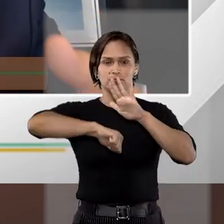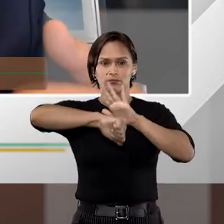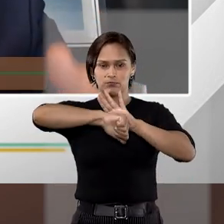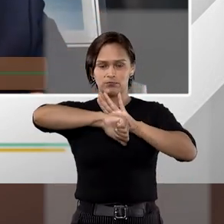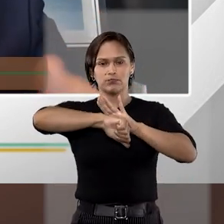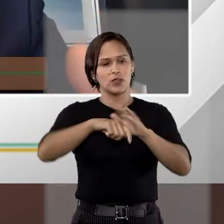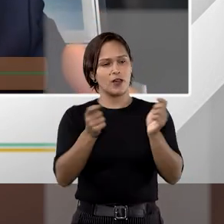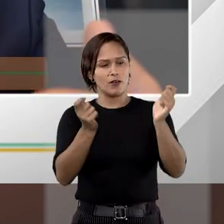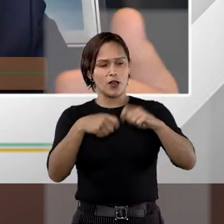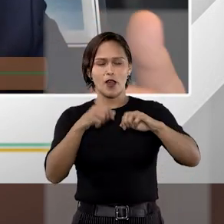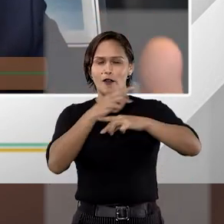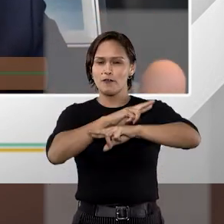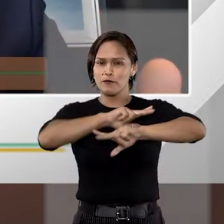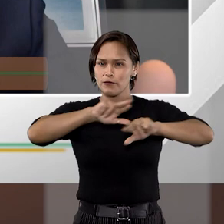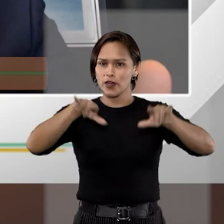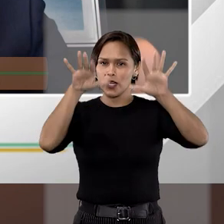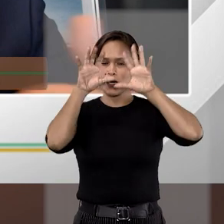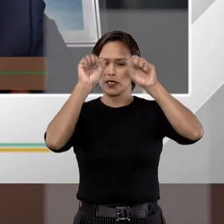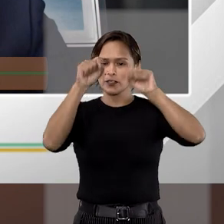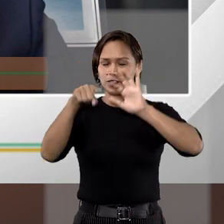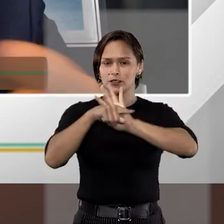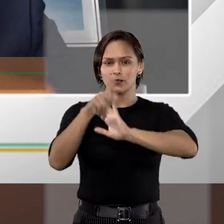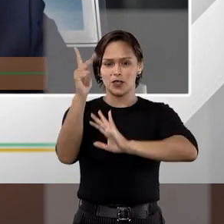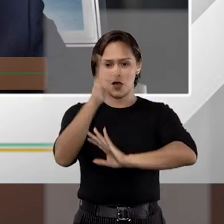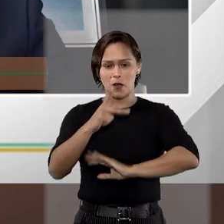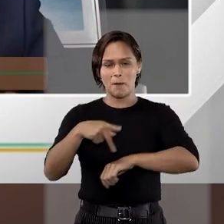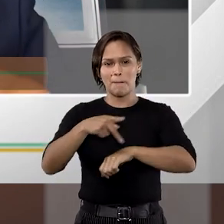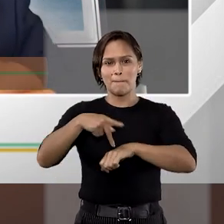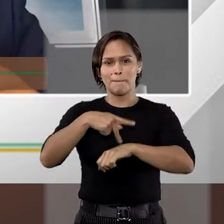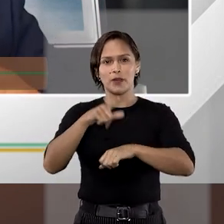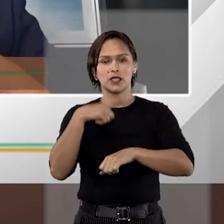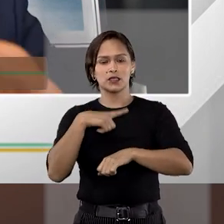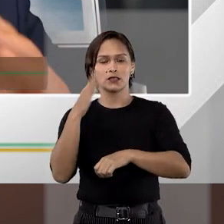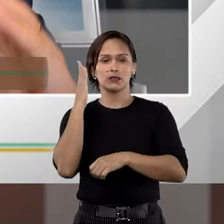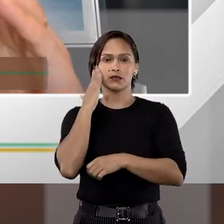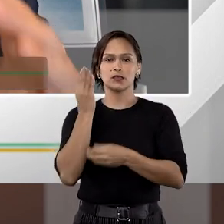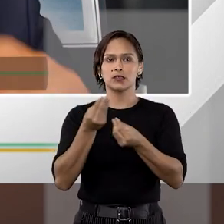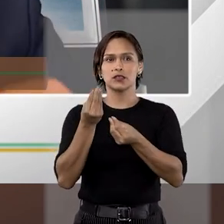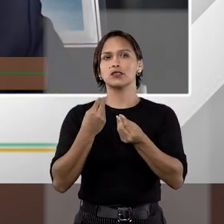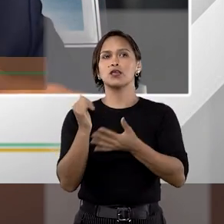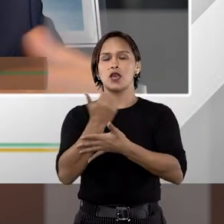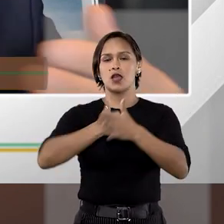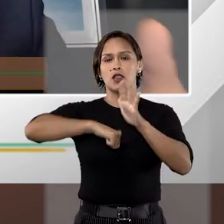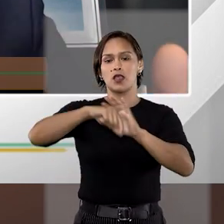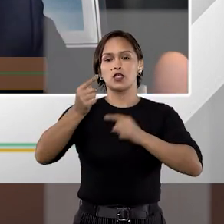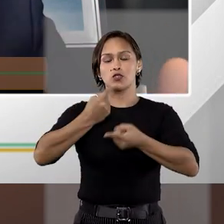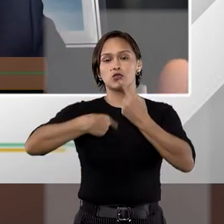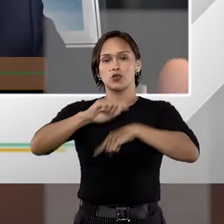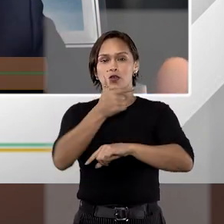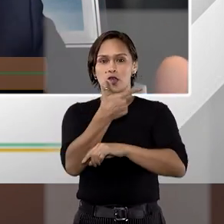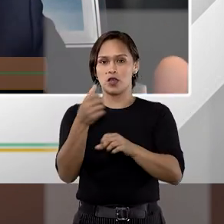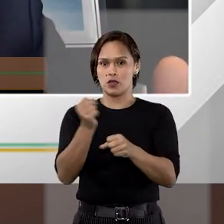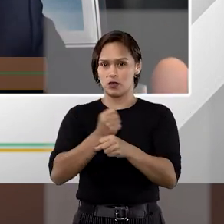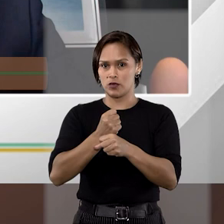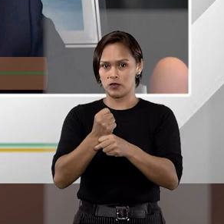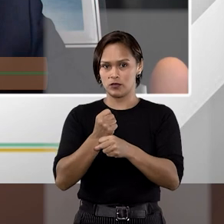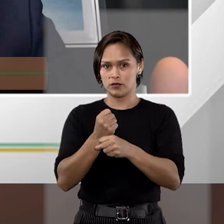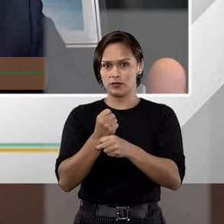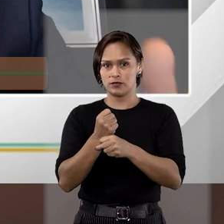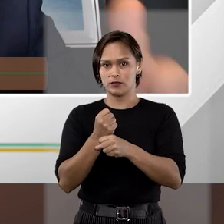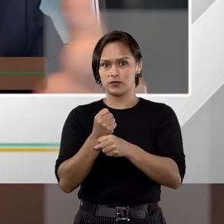Crime vários tribunais do país entendem que este crime mesmo que a pena privativa supere a dois